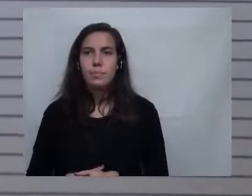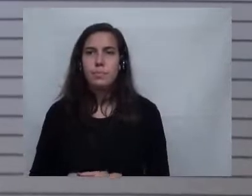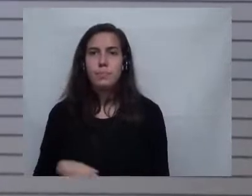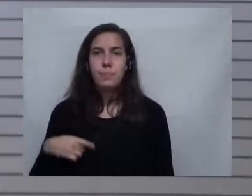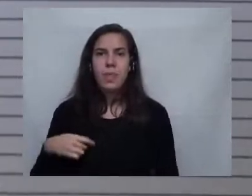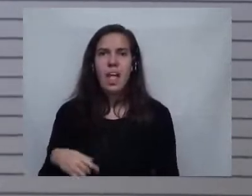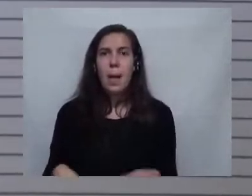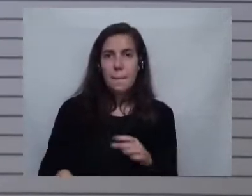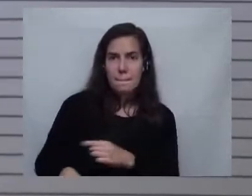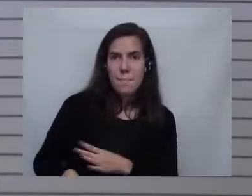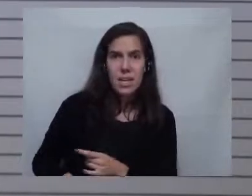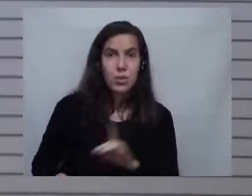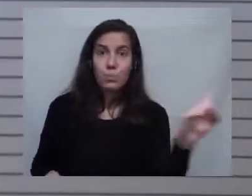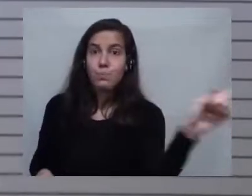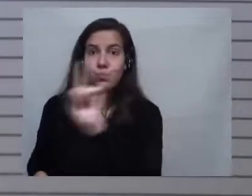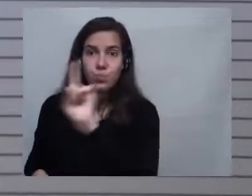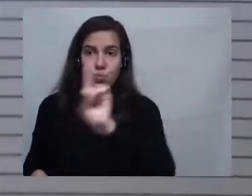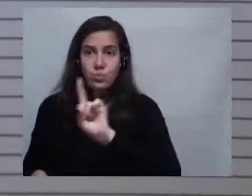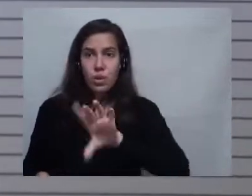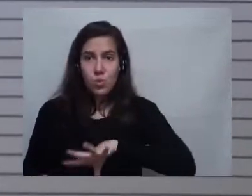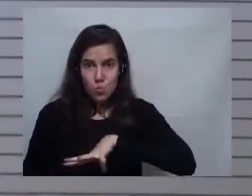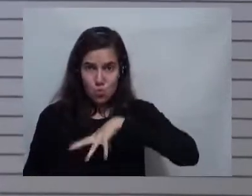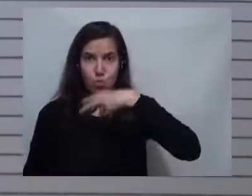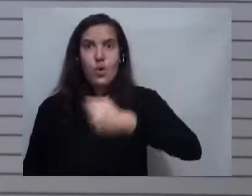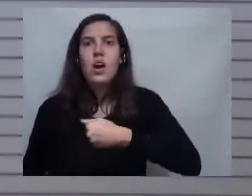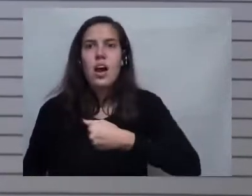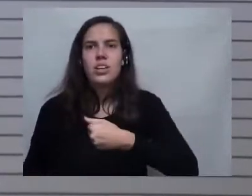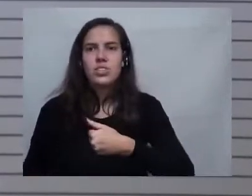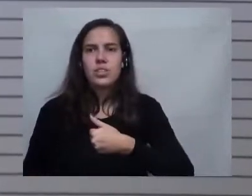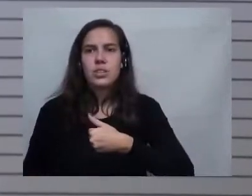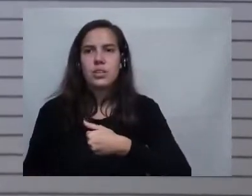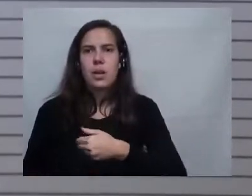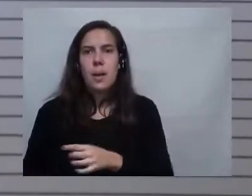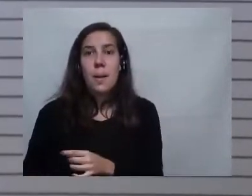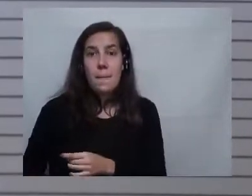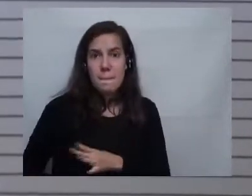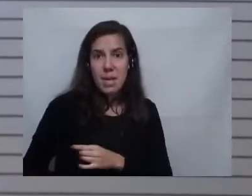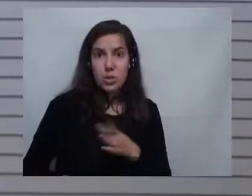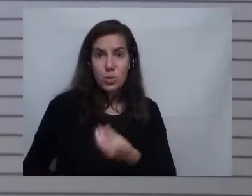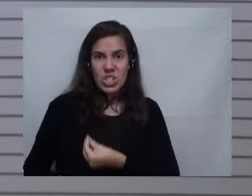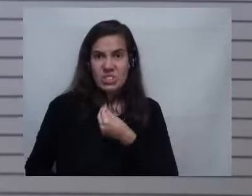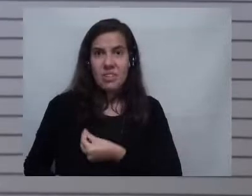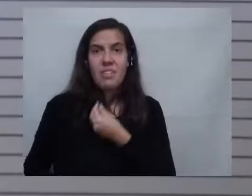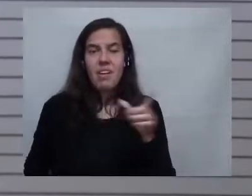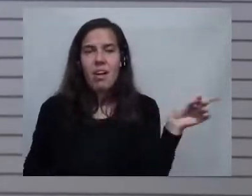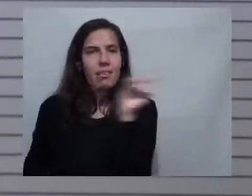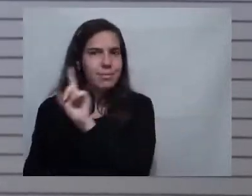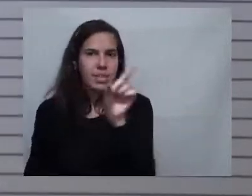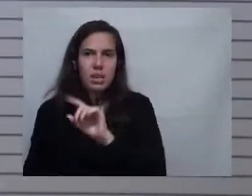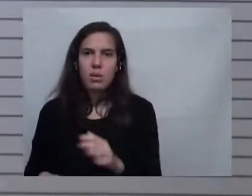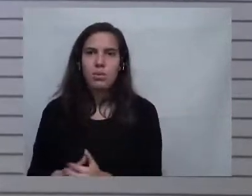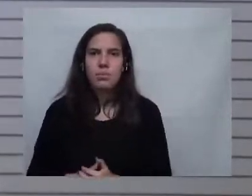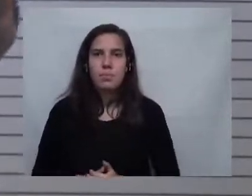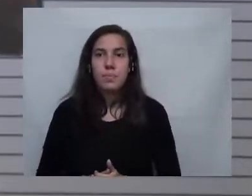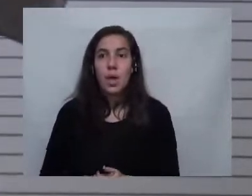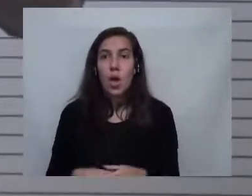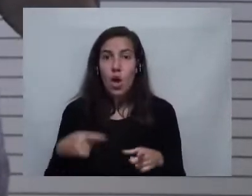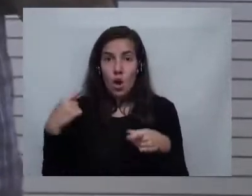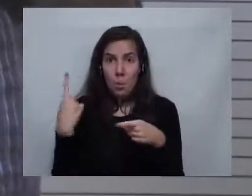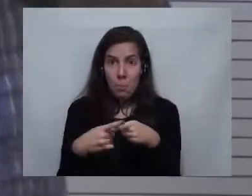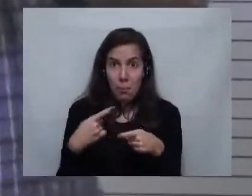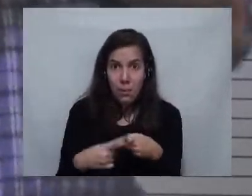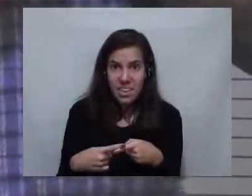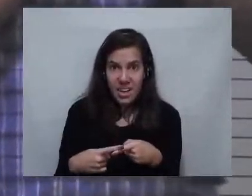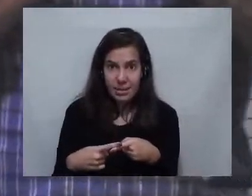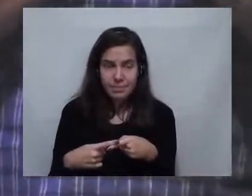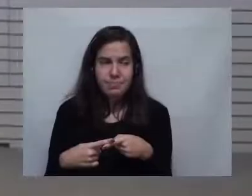tu não tem medo de viver e sabe por quê Porque na pior das hipóteses